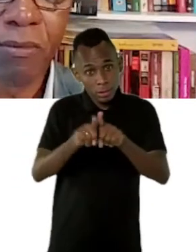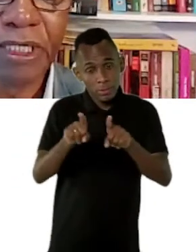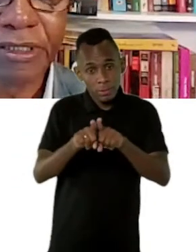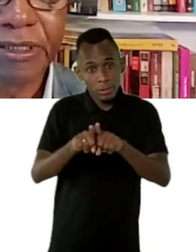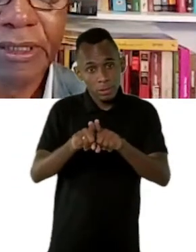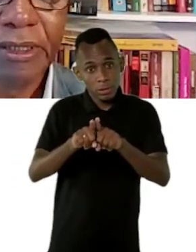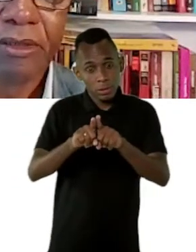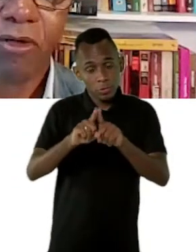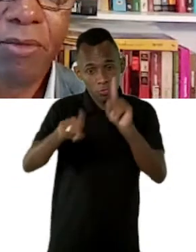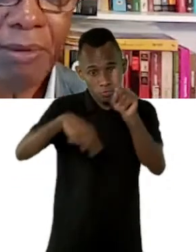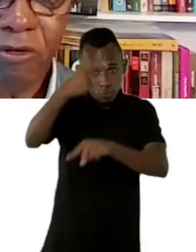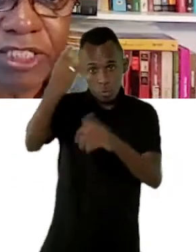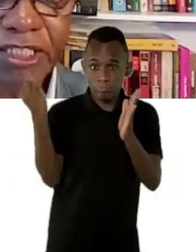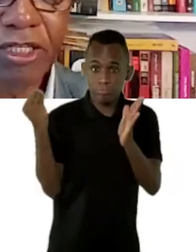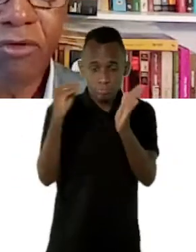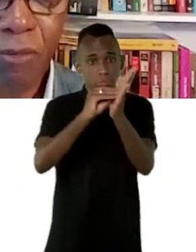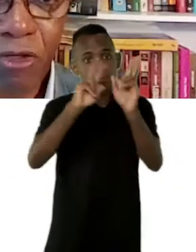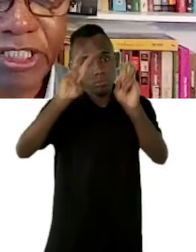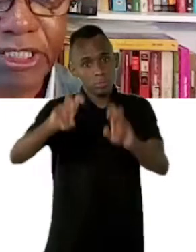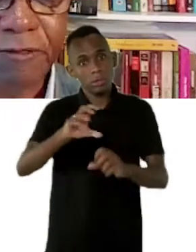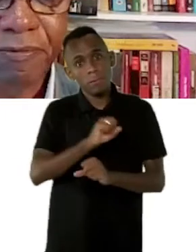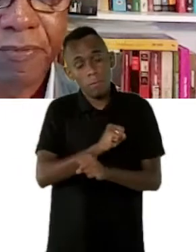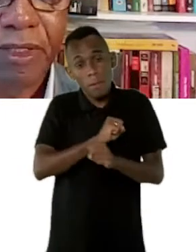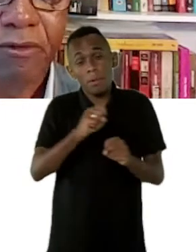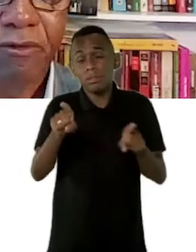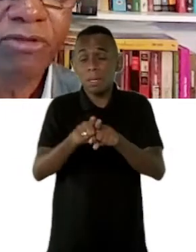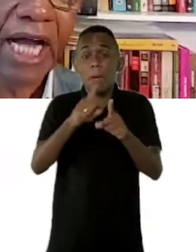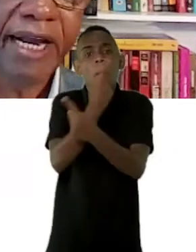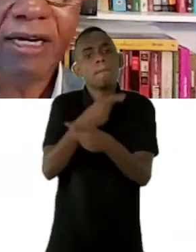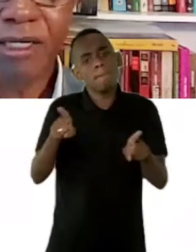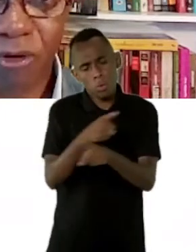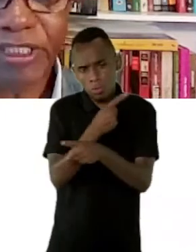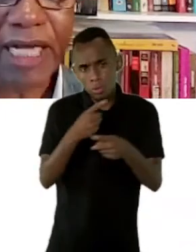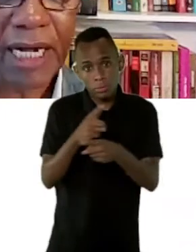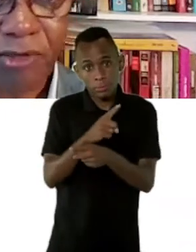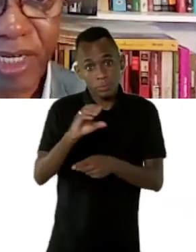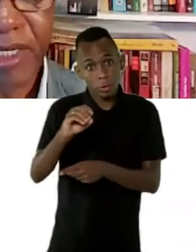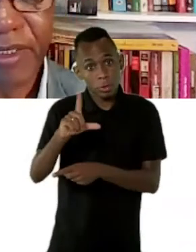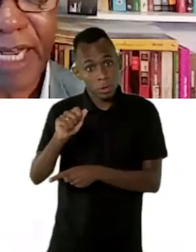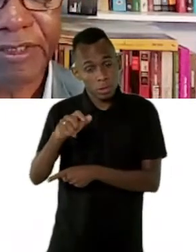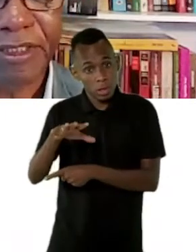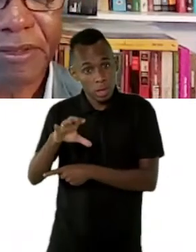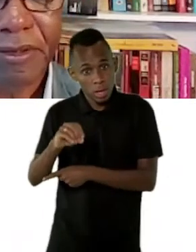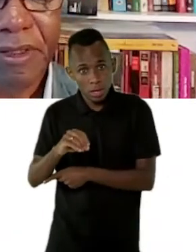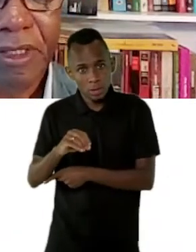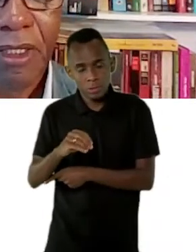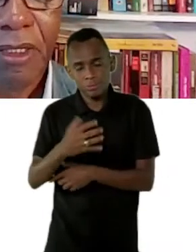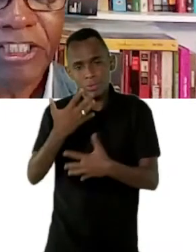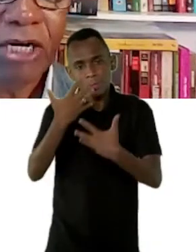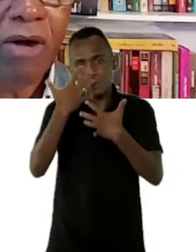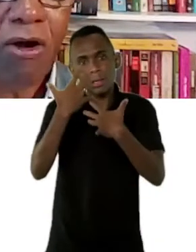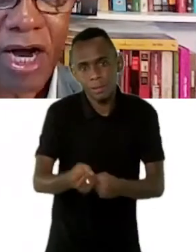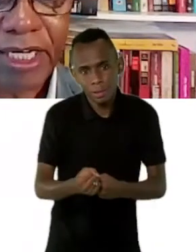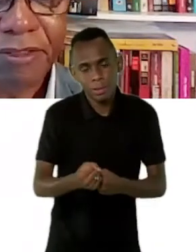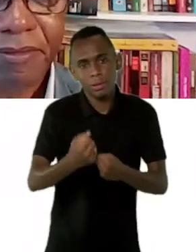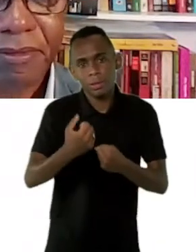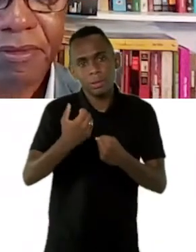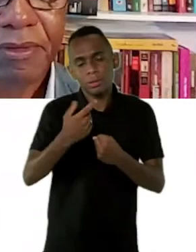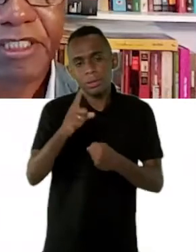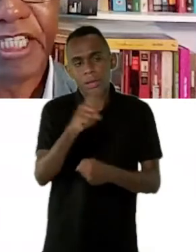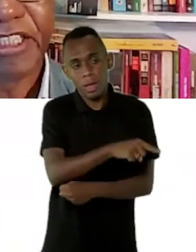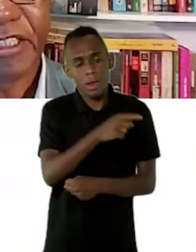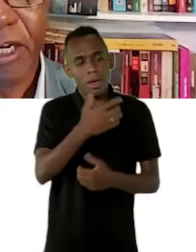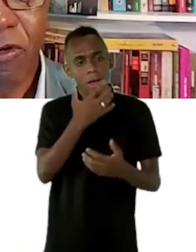algum tipo de romance. O mesmo aconteceu com a música. O Audálio era contra que a Carolina cantasse. Mas chegou uma